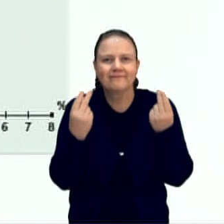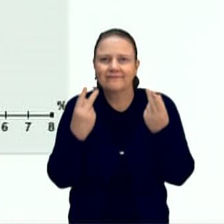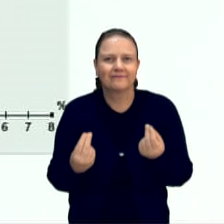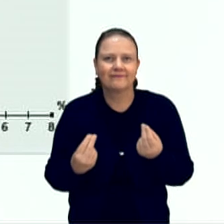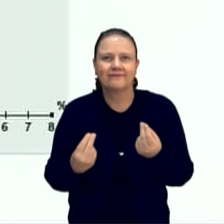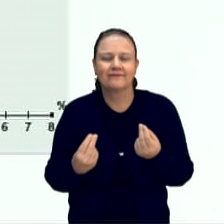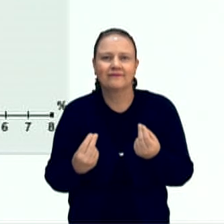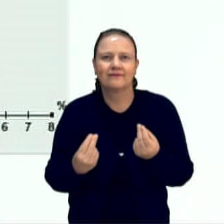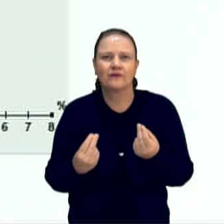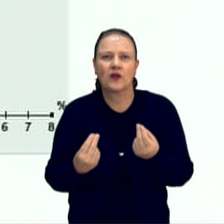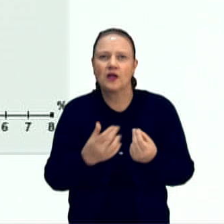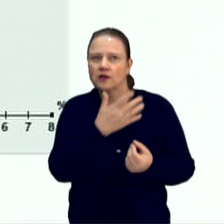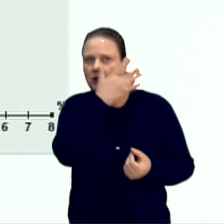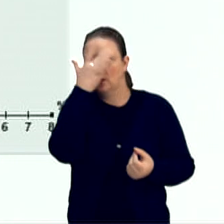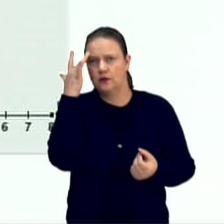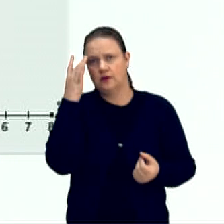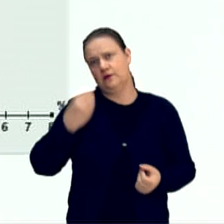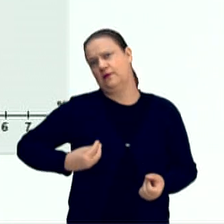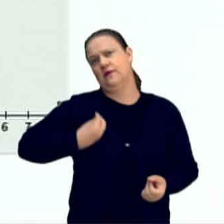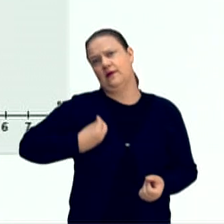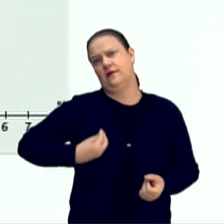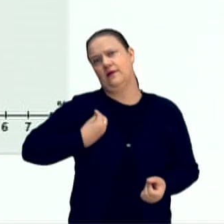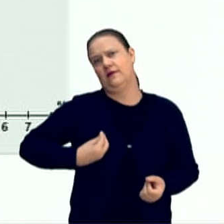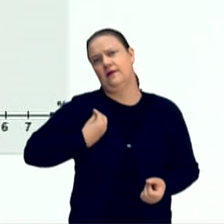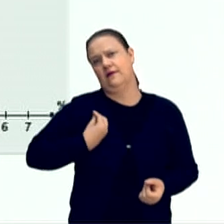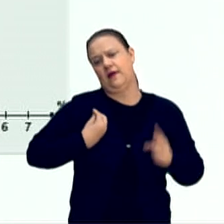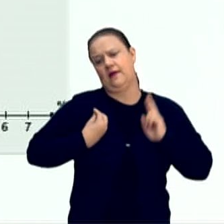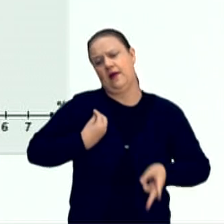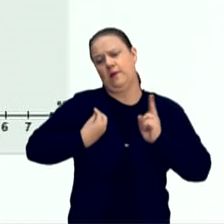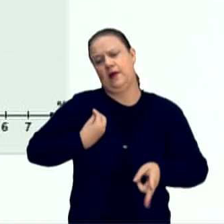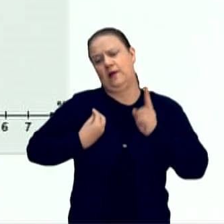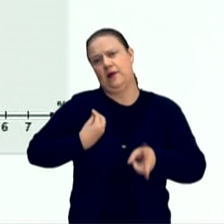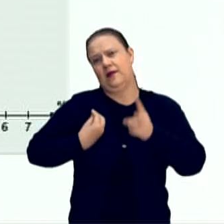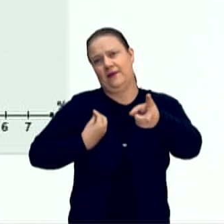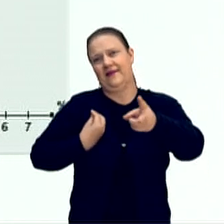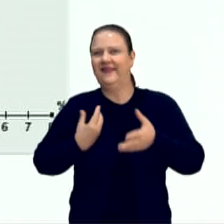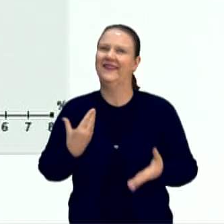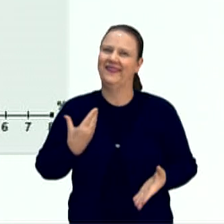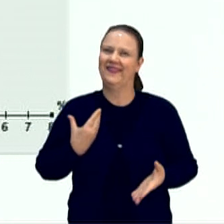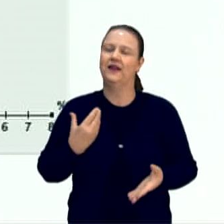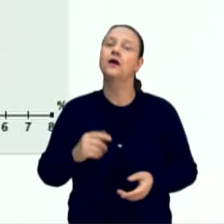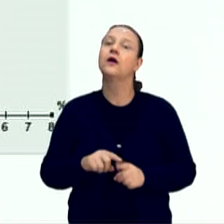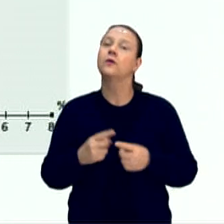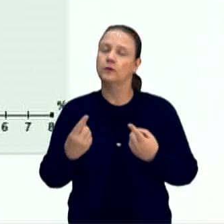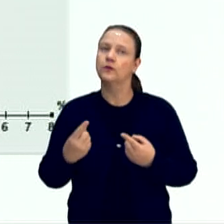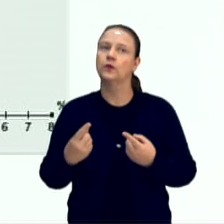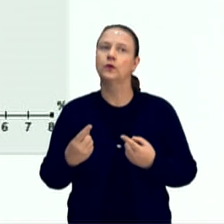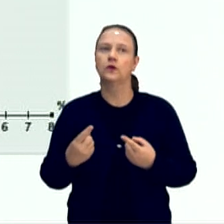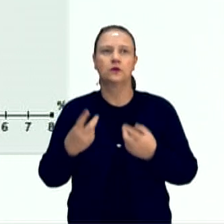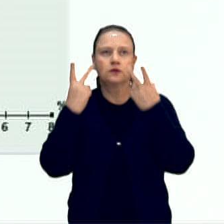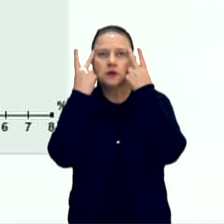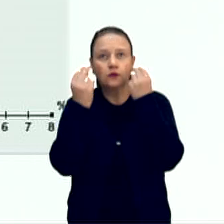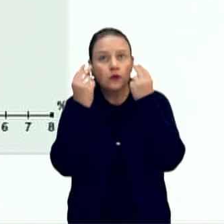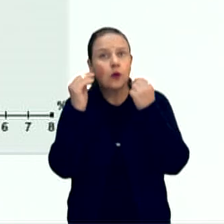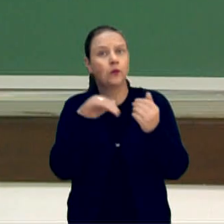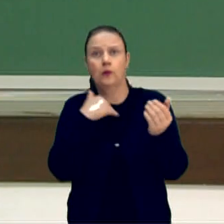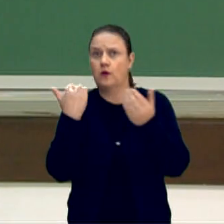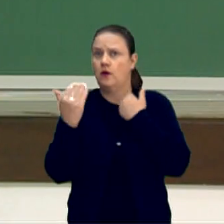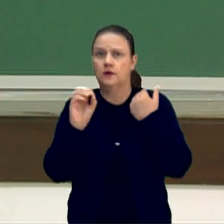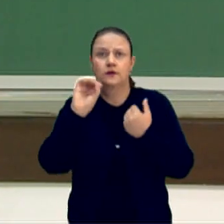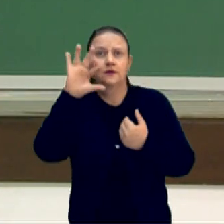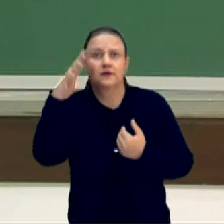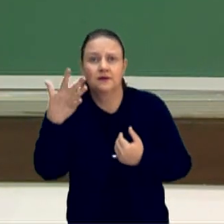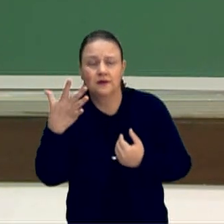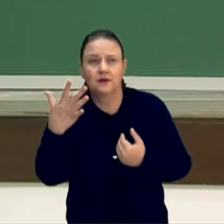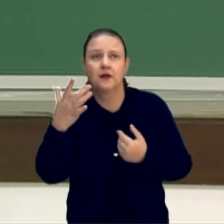Ninguém vai viver para sempre. Morrer para sempre não, né? Ninguém vai viver para sempre, certo? E nesse sentido, eu quero que você